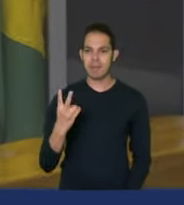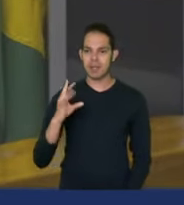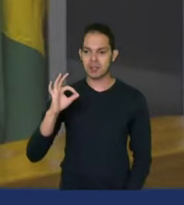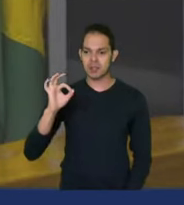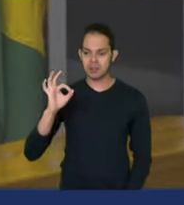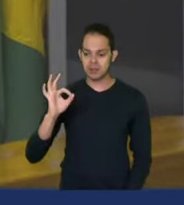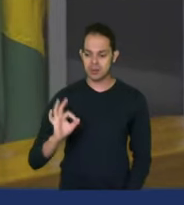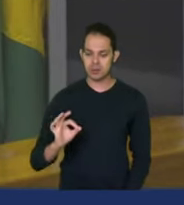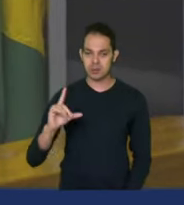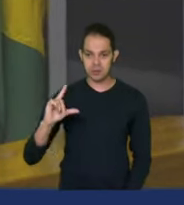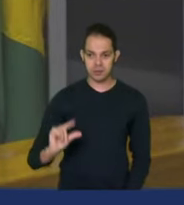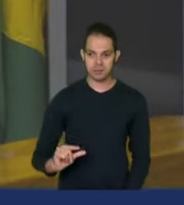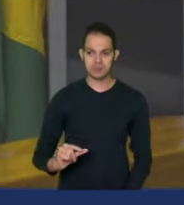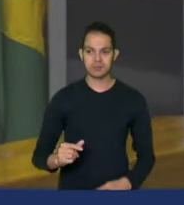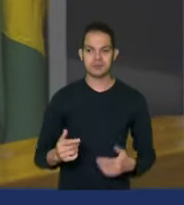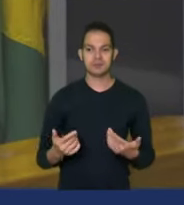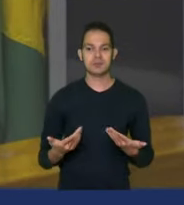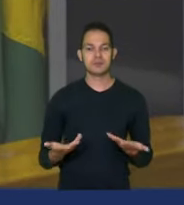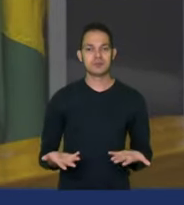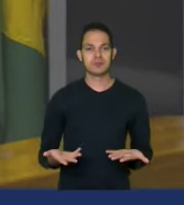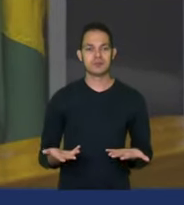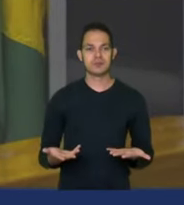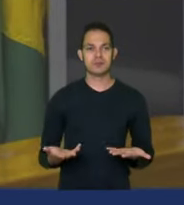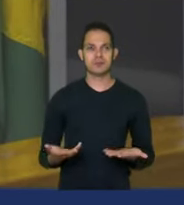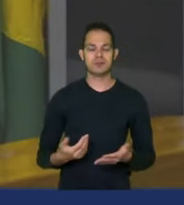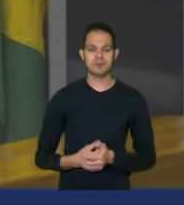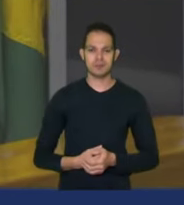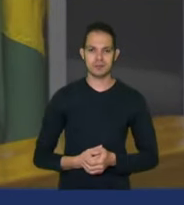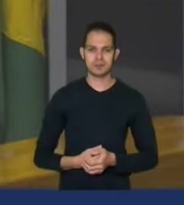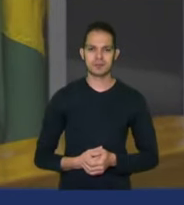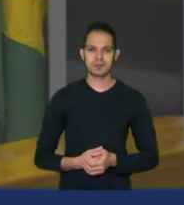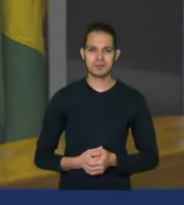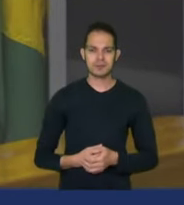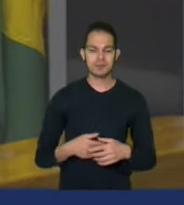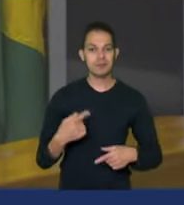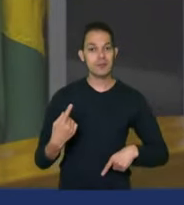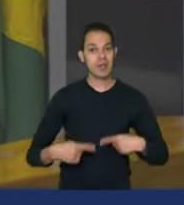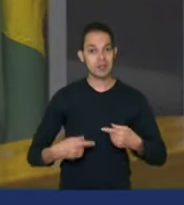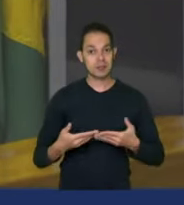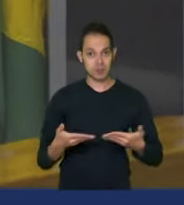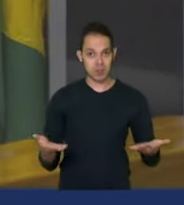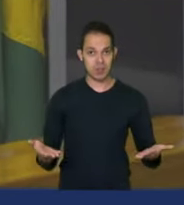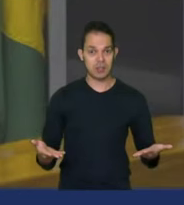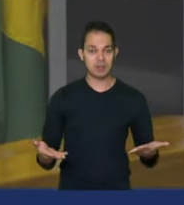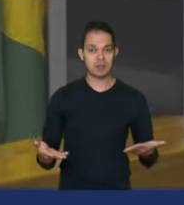origem. Então, diante dessa política,